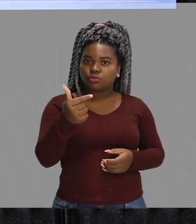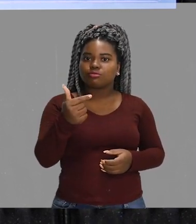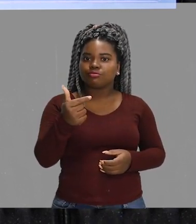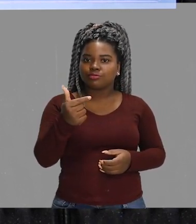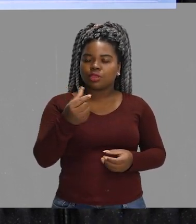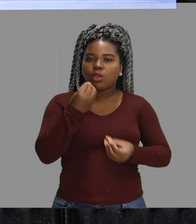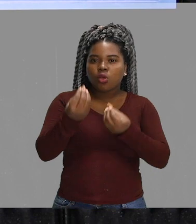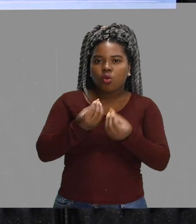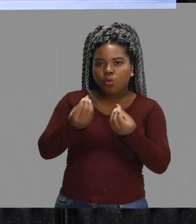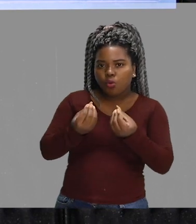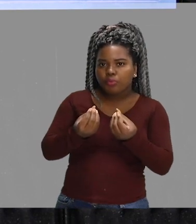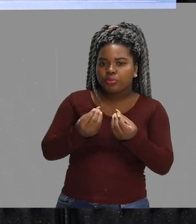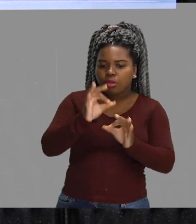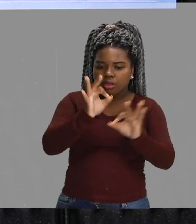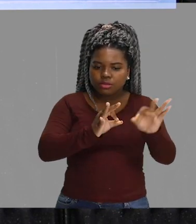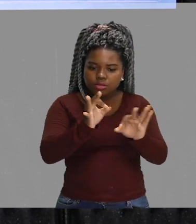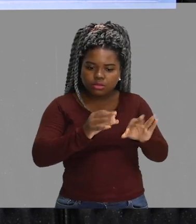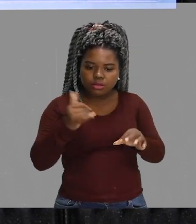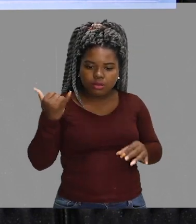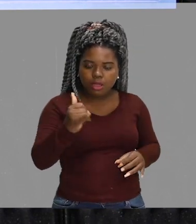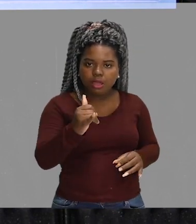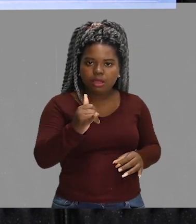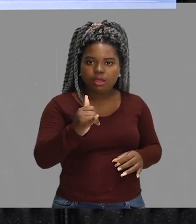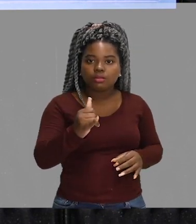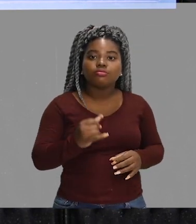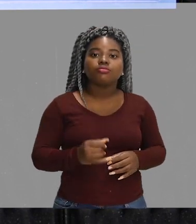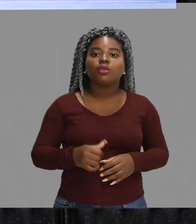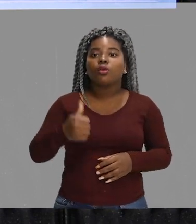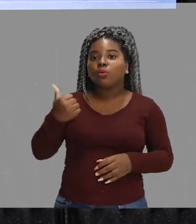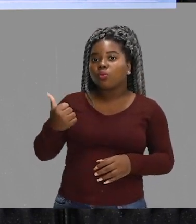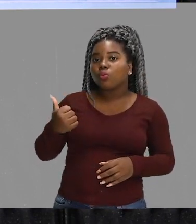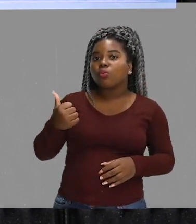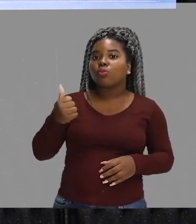P, para o alumínio, só apresenta